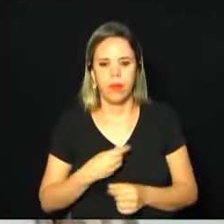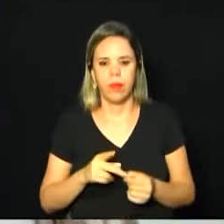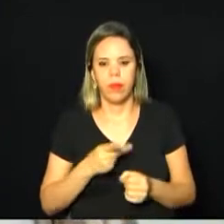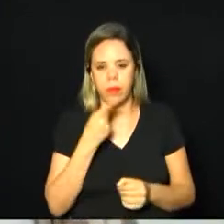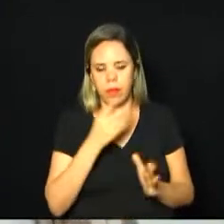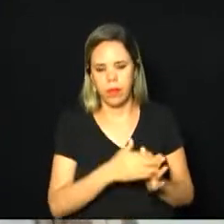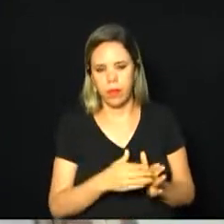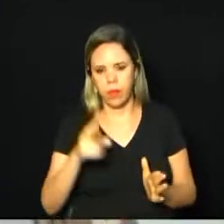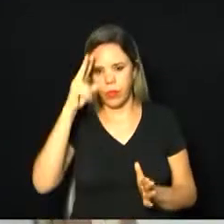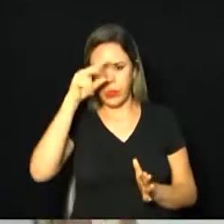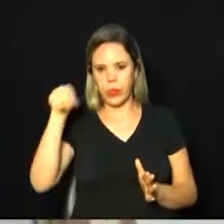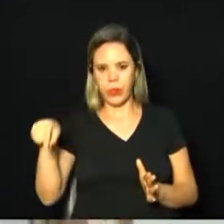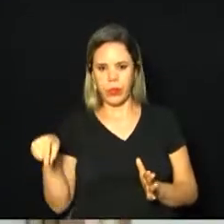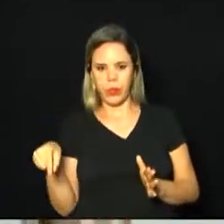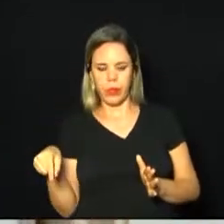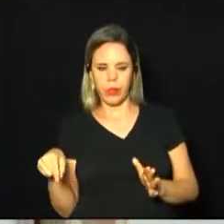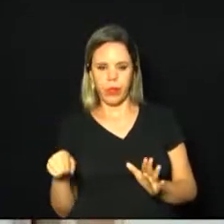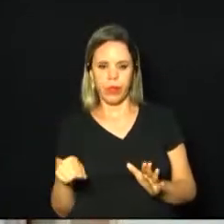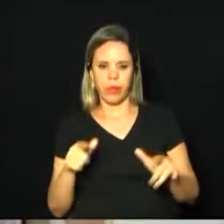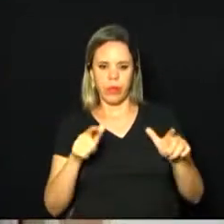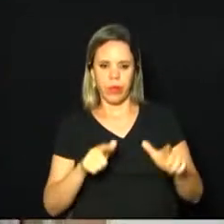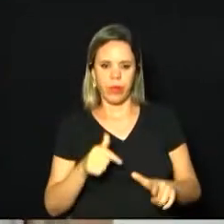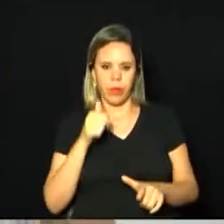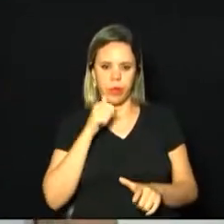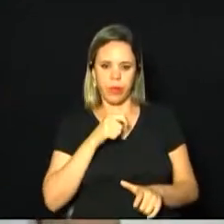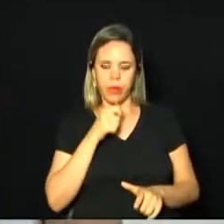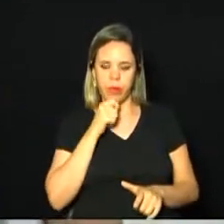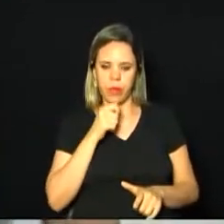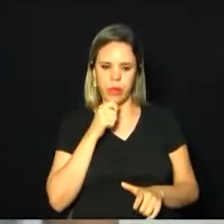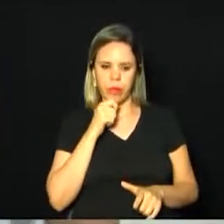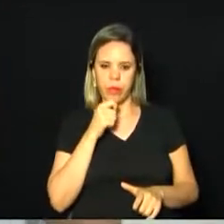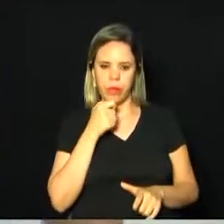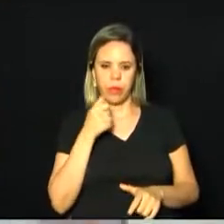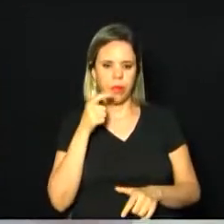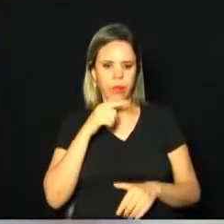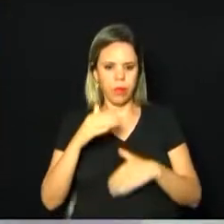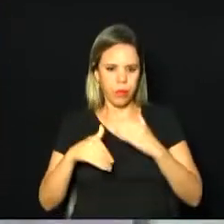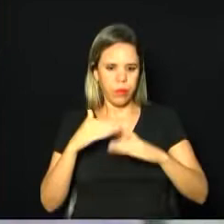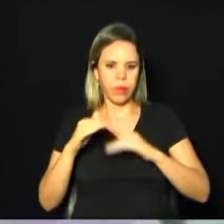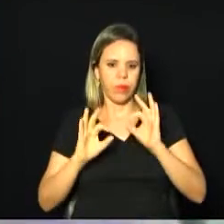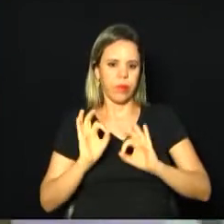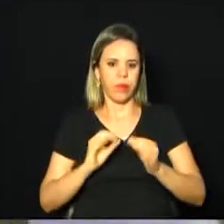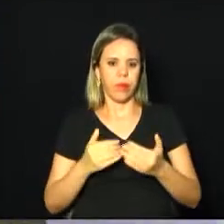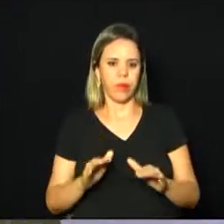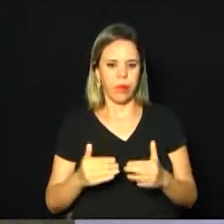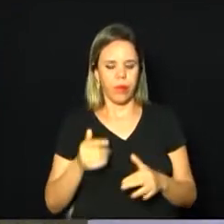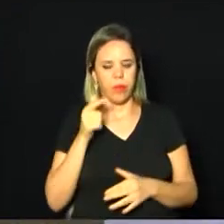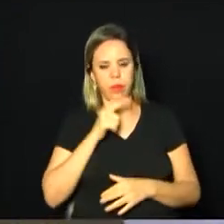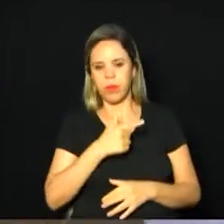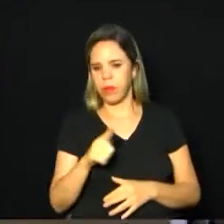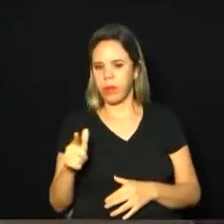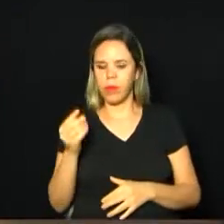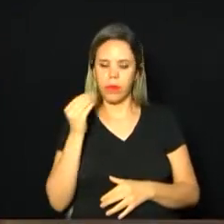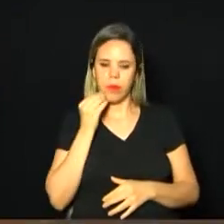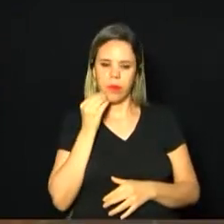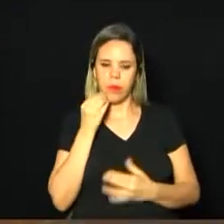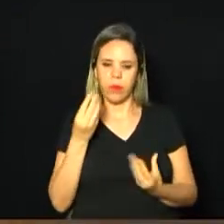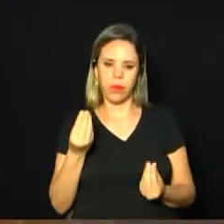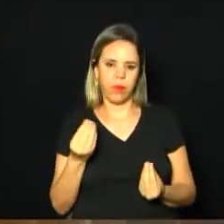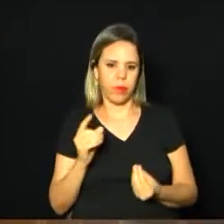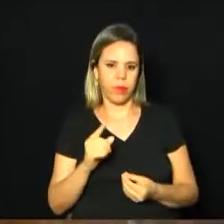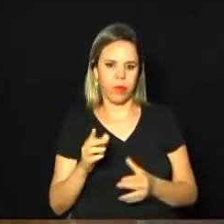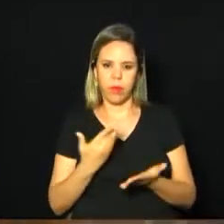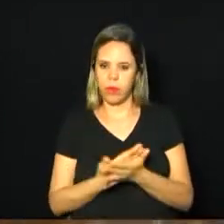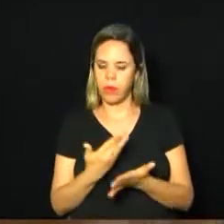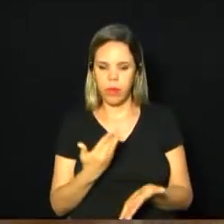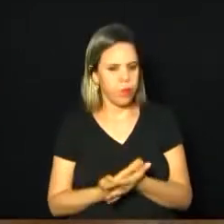está falando de um período histórico em que os passos das mulheres ainda estava sendo conquistado Então as mulheres também útil há tanto espaço